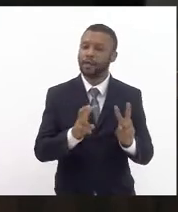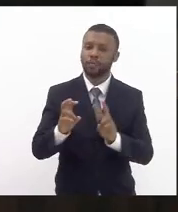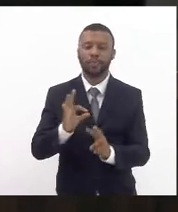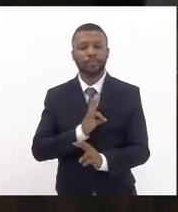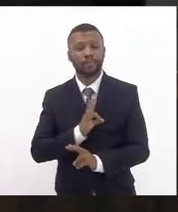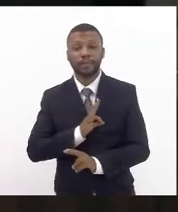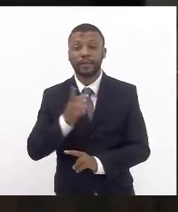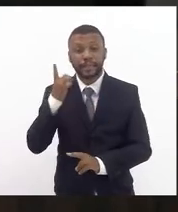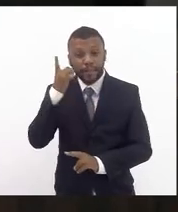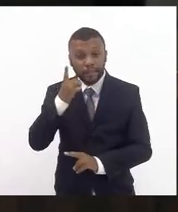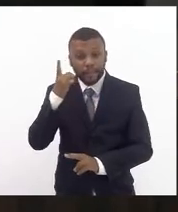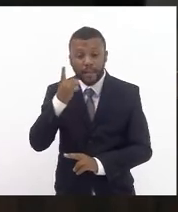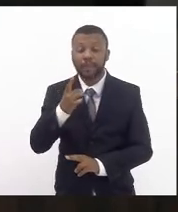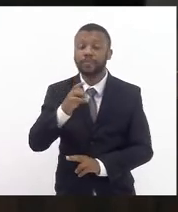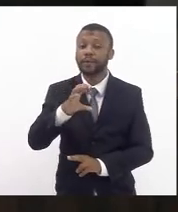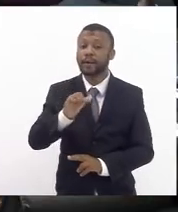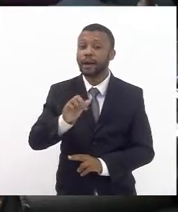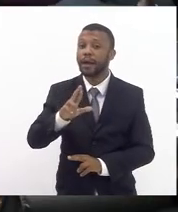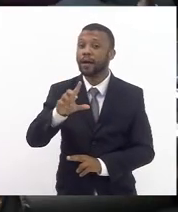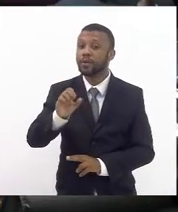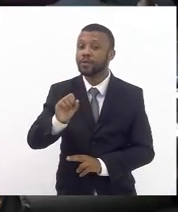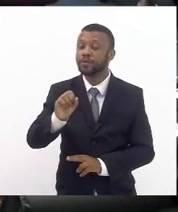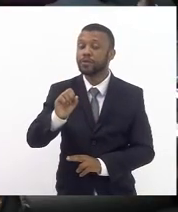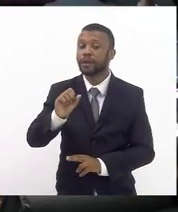Carlos Augusto.